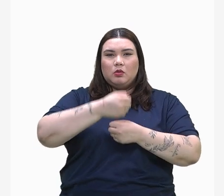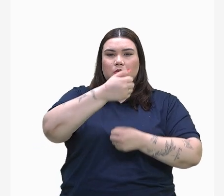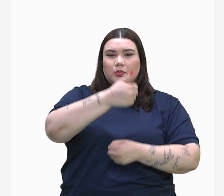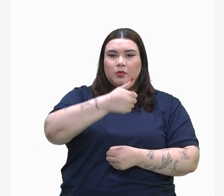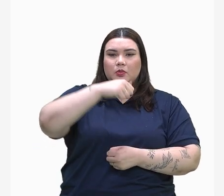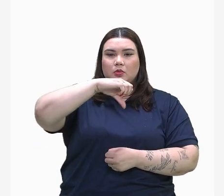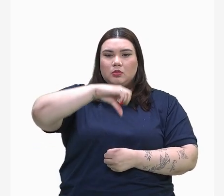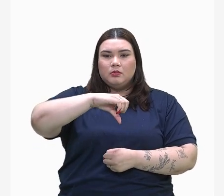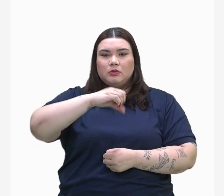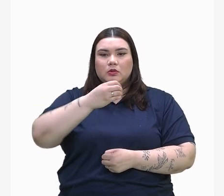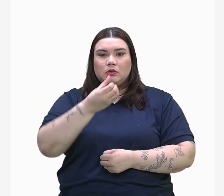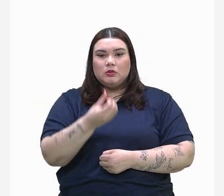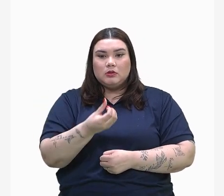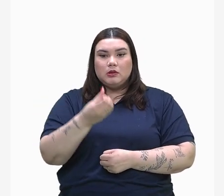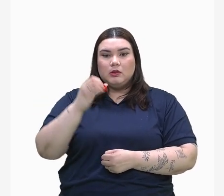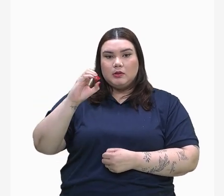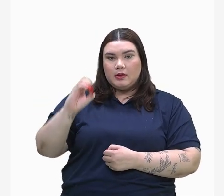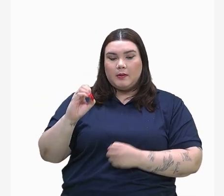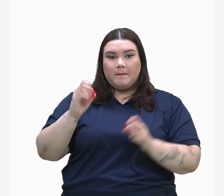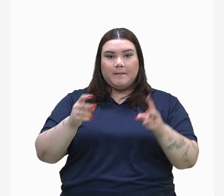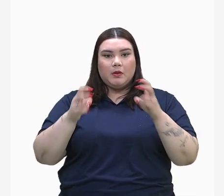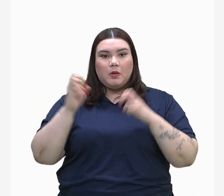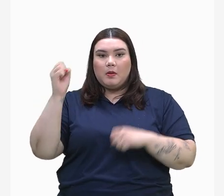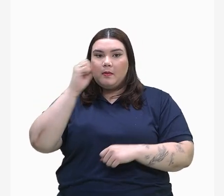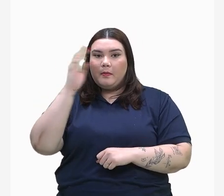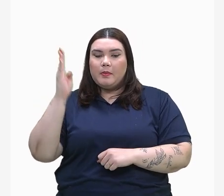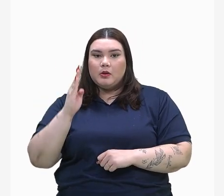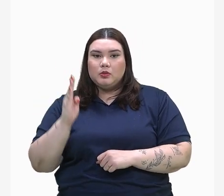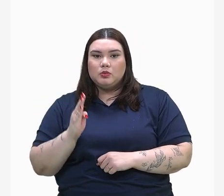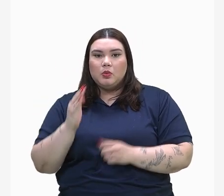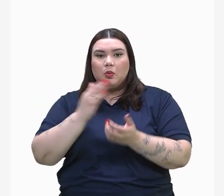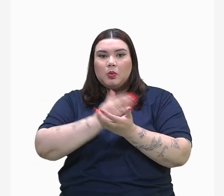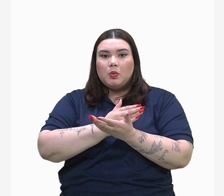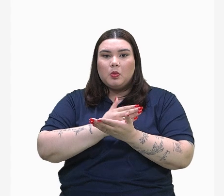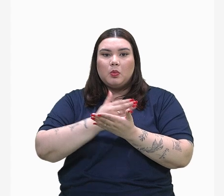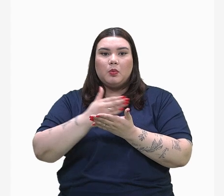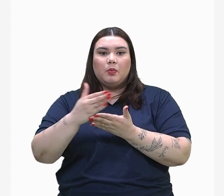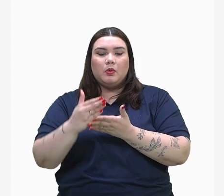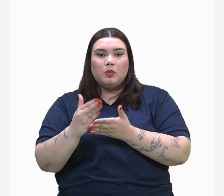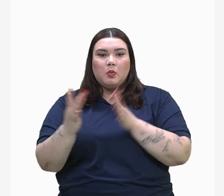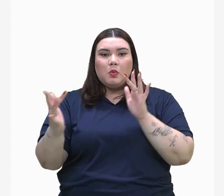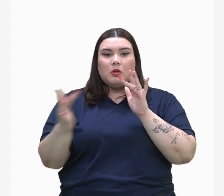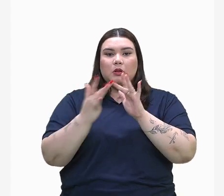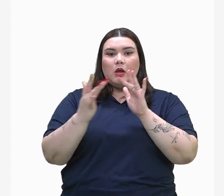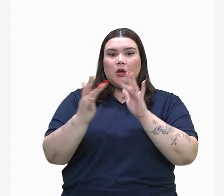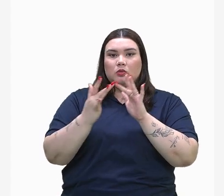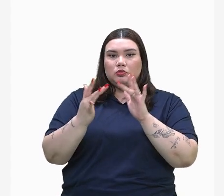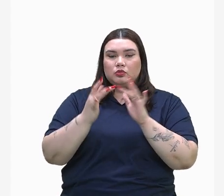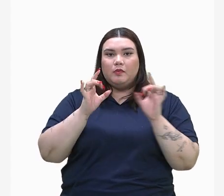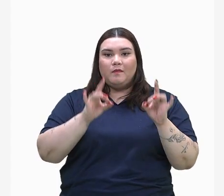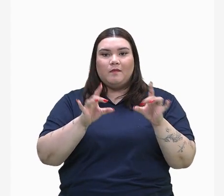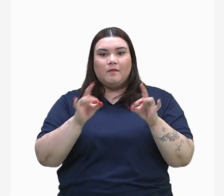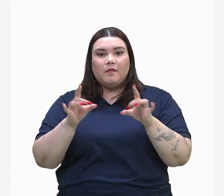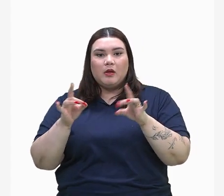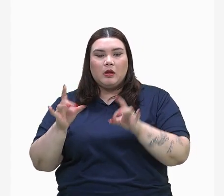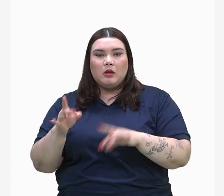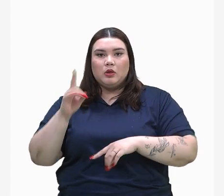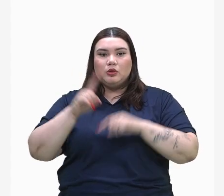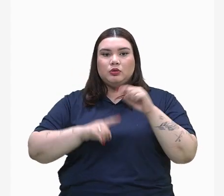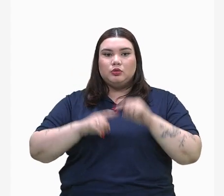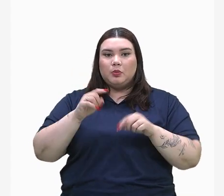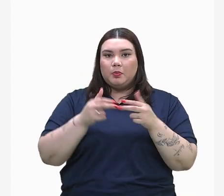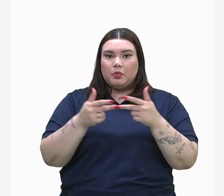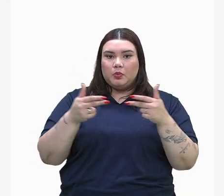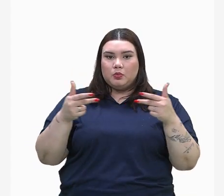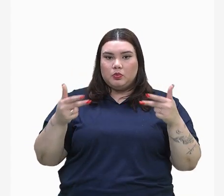1960, a gente verifica aí que o Brasil, ele começa a ter contatos, né?